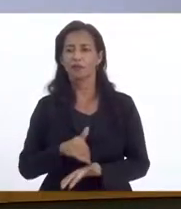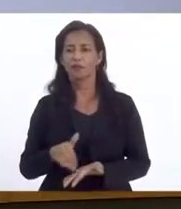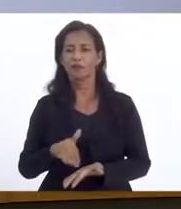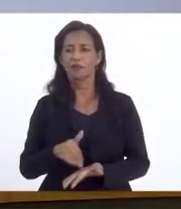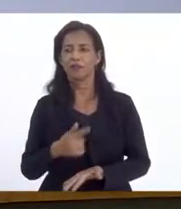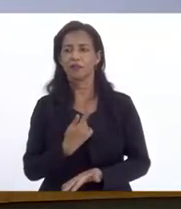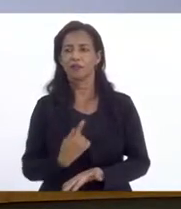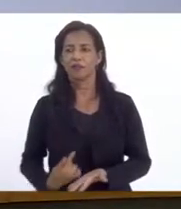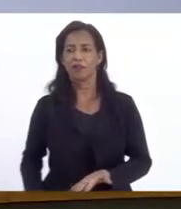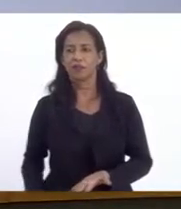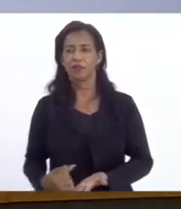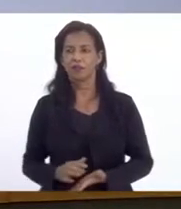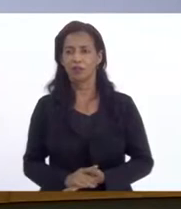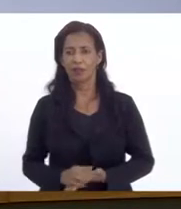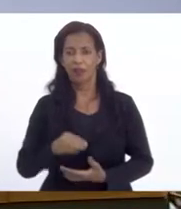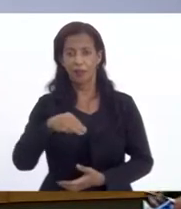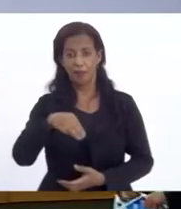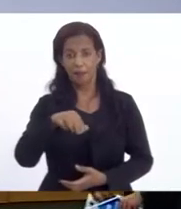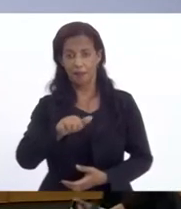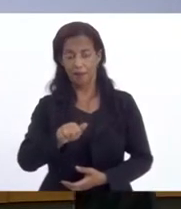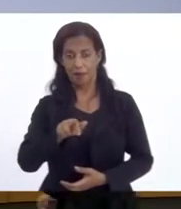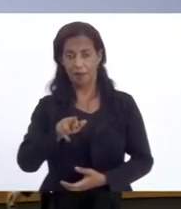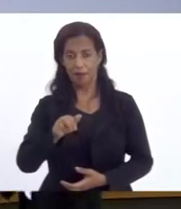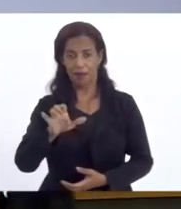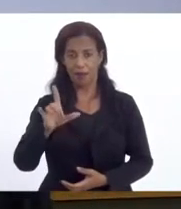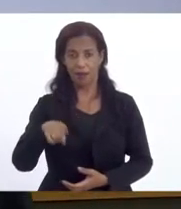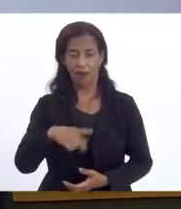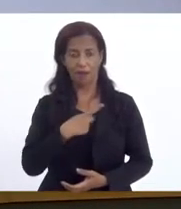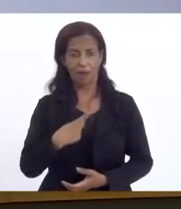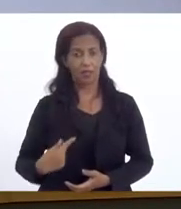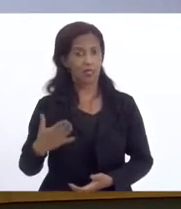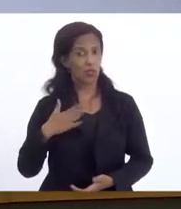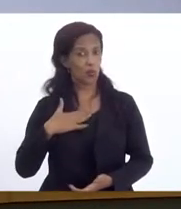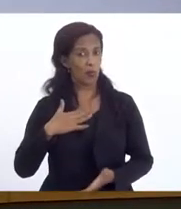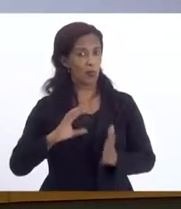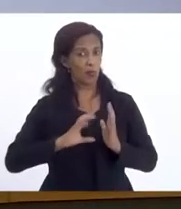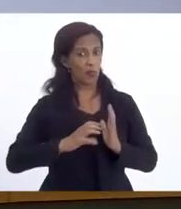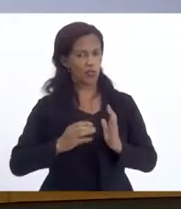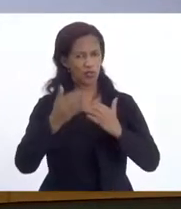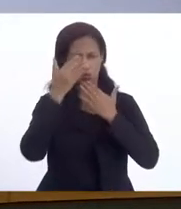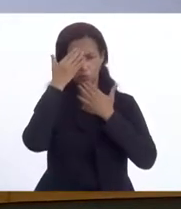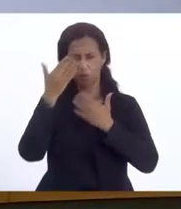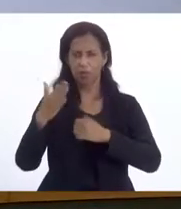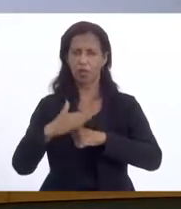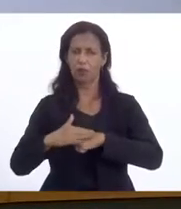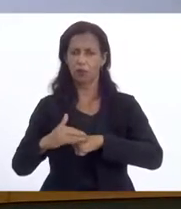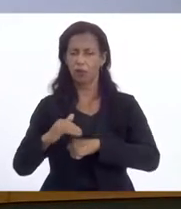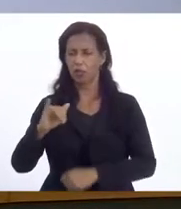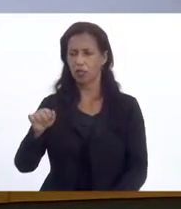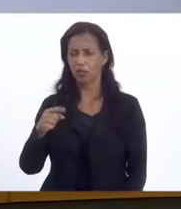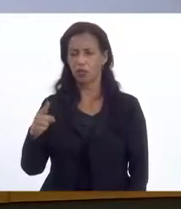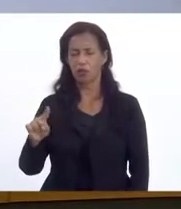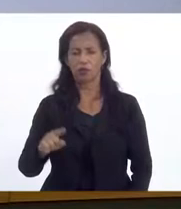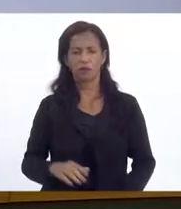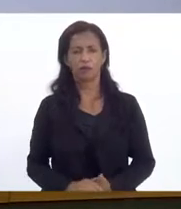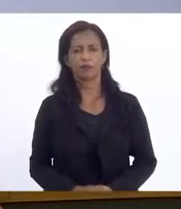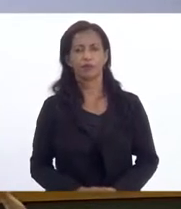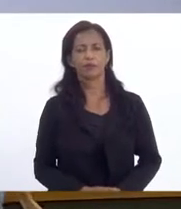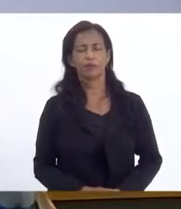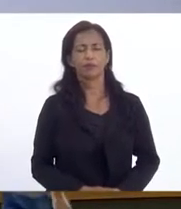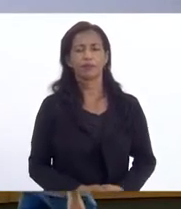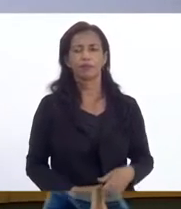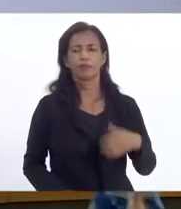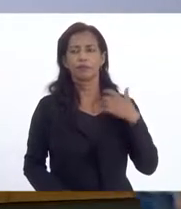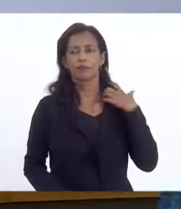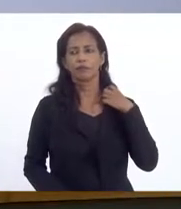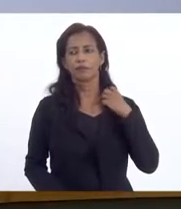de governo de Maricá, presidente do meu partido. Muito obrigado pelo carinho, João. Brunão, vem para cá que a gente